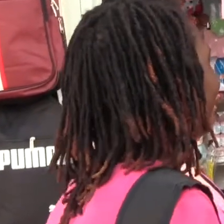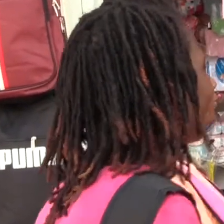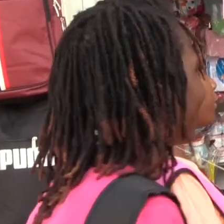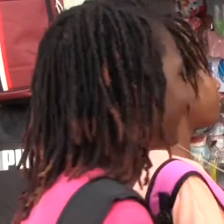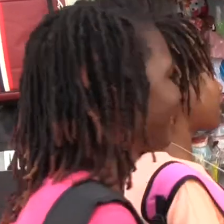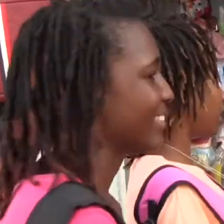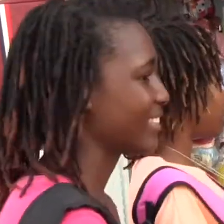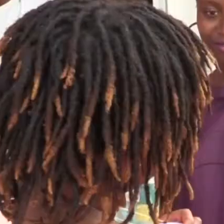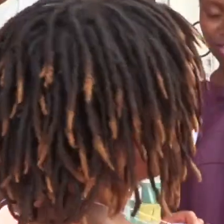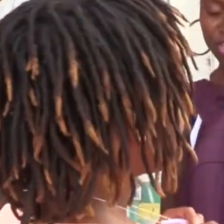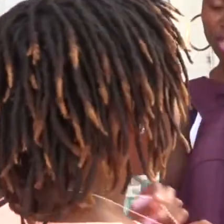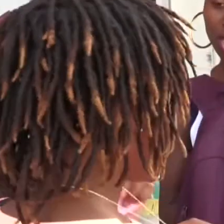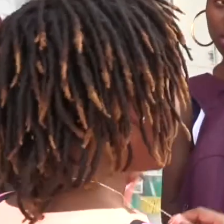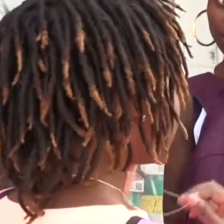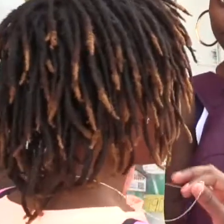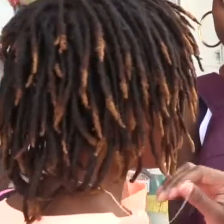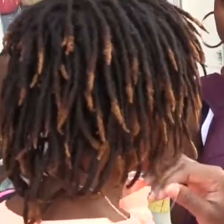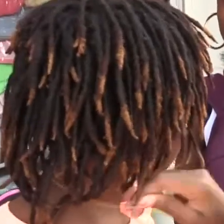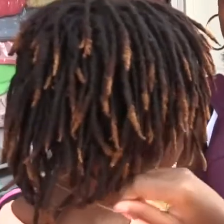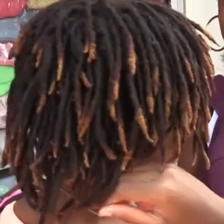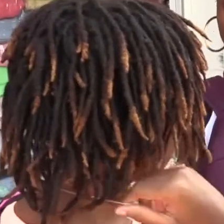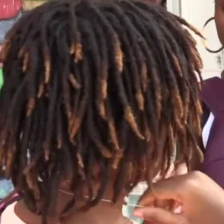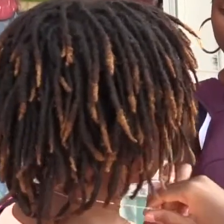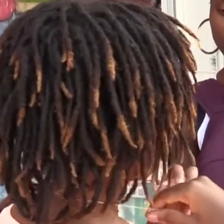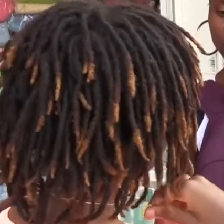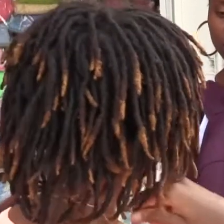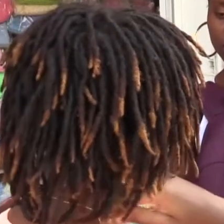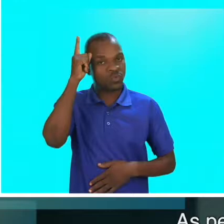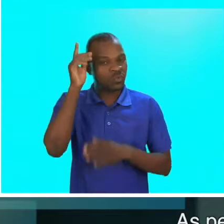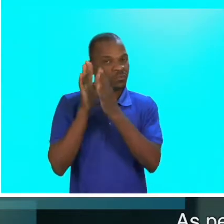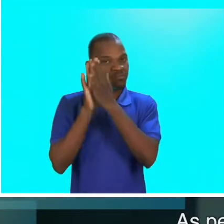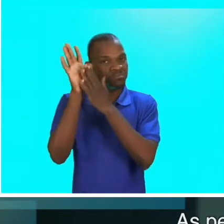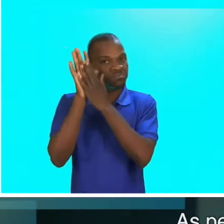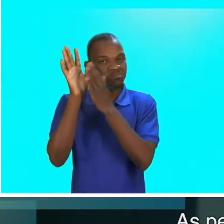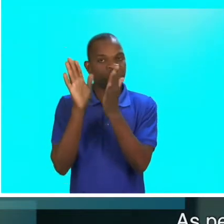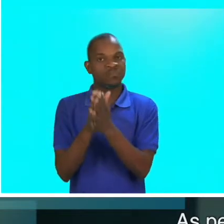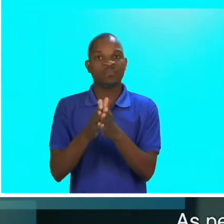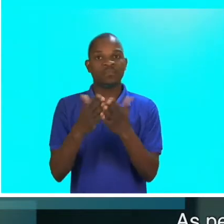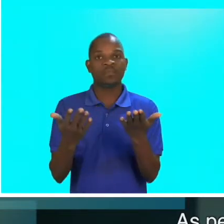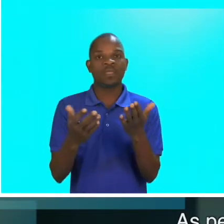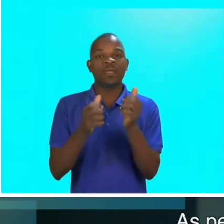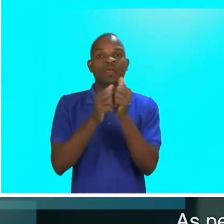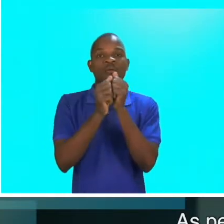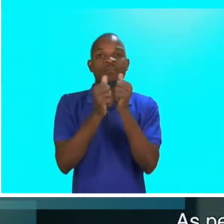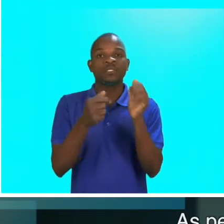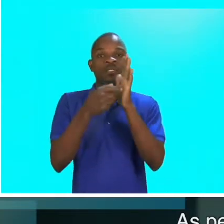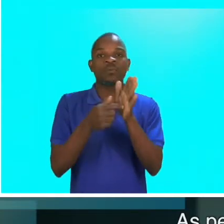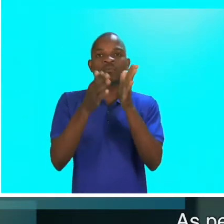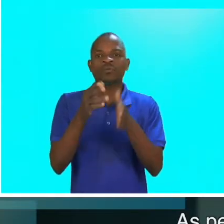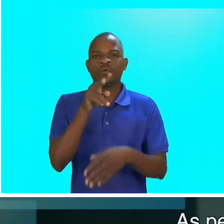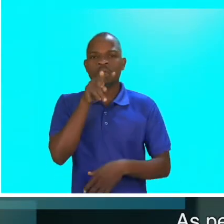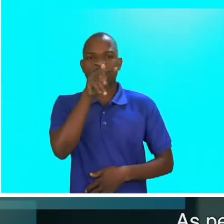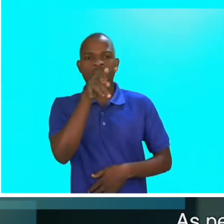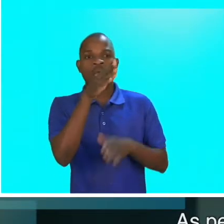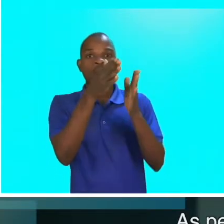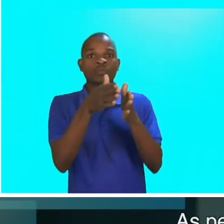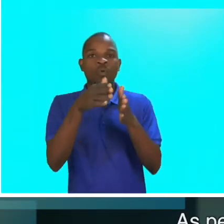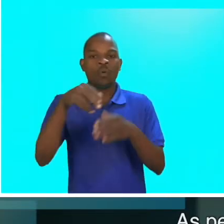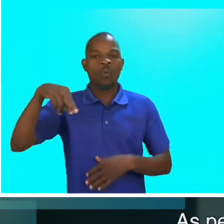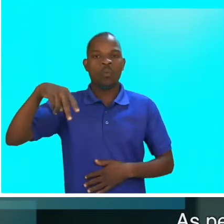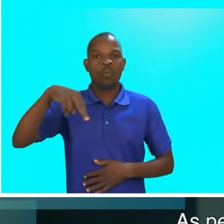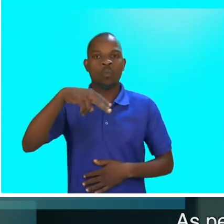então? Qual é a opinião dos rastafari sobre quem faz dreads? As pessoas veem uma pessoa com dreads logo